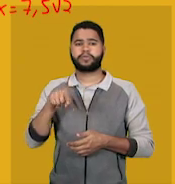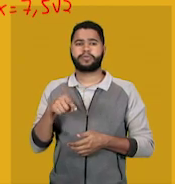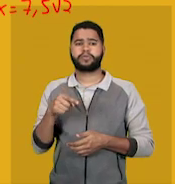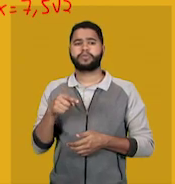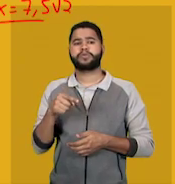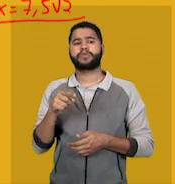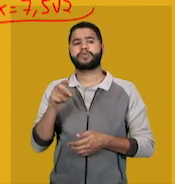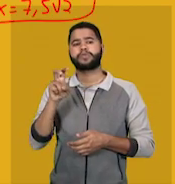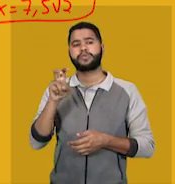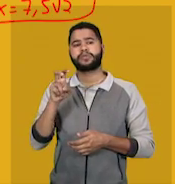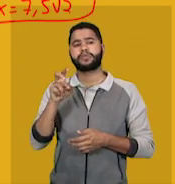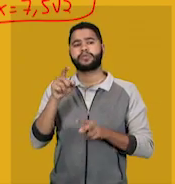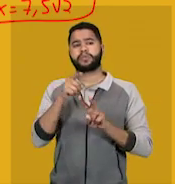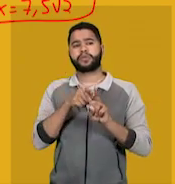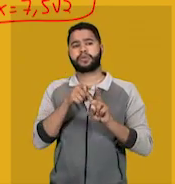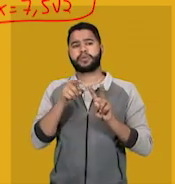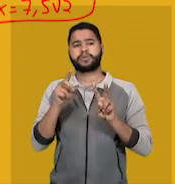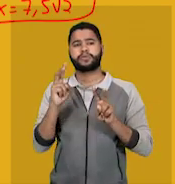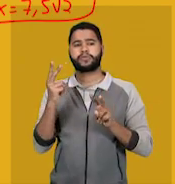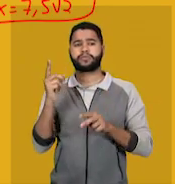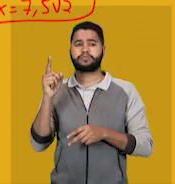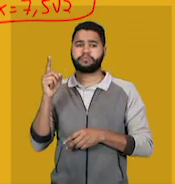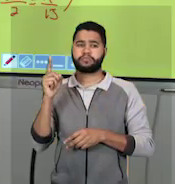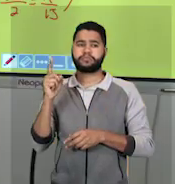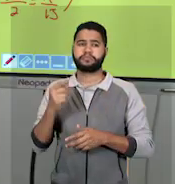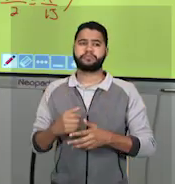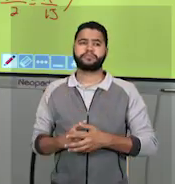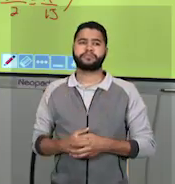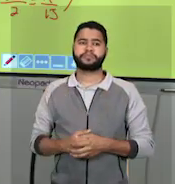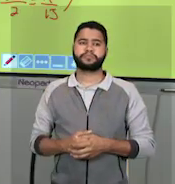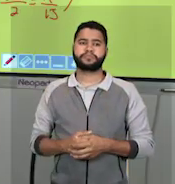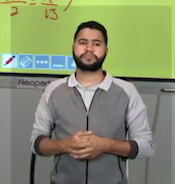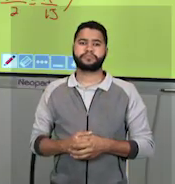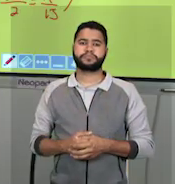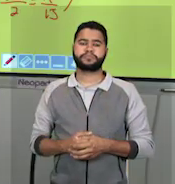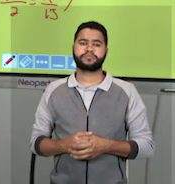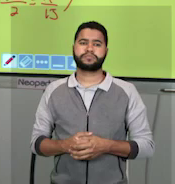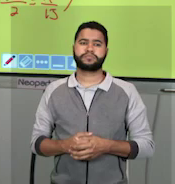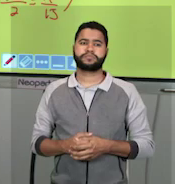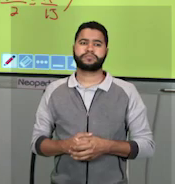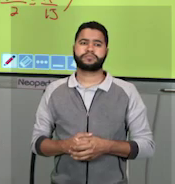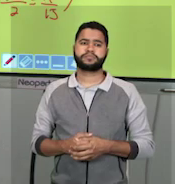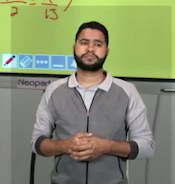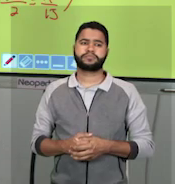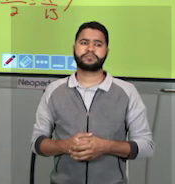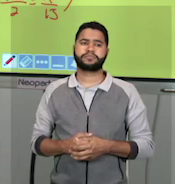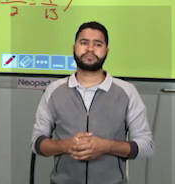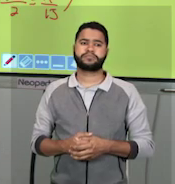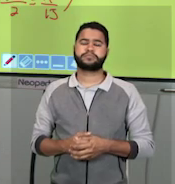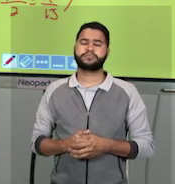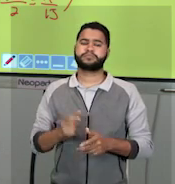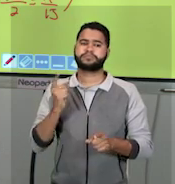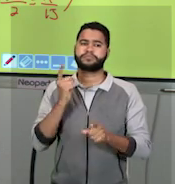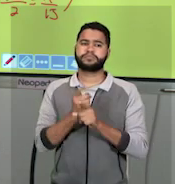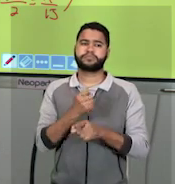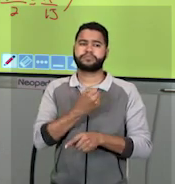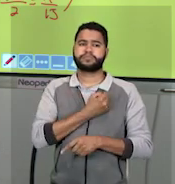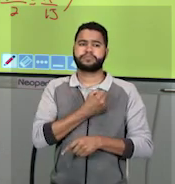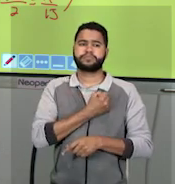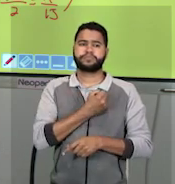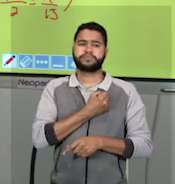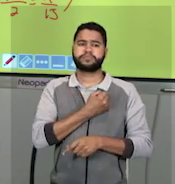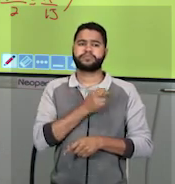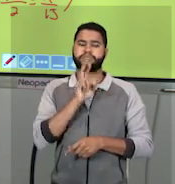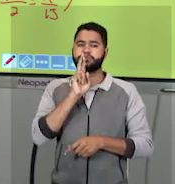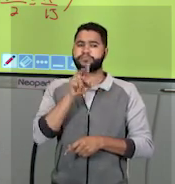2. Ok? Assim ou assim, está de bom tamanho. Então, achei um valor, achei outro. Então,